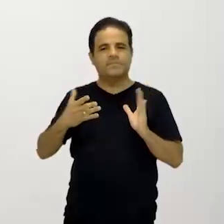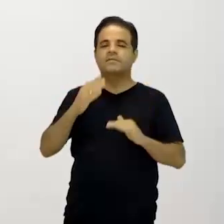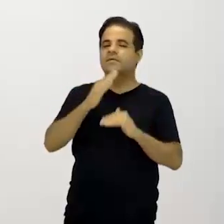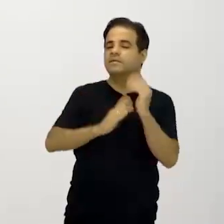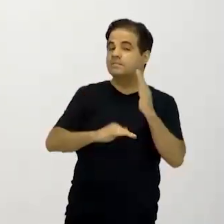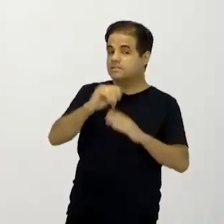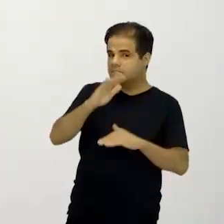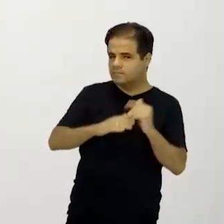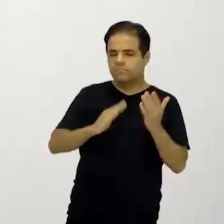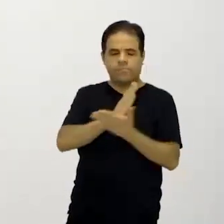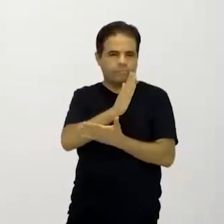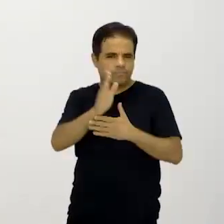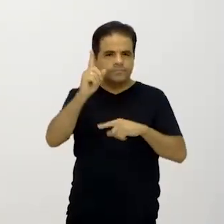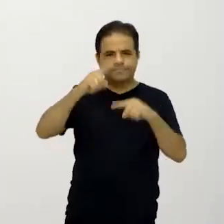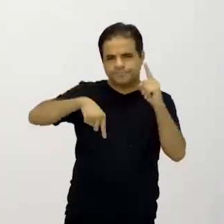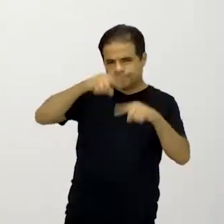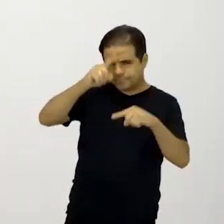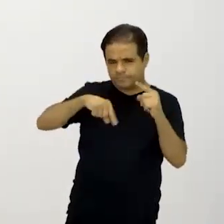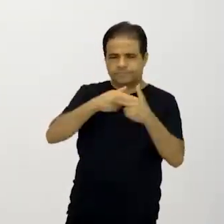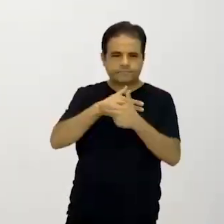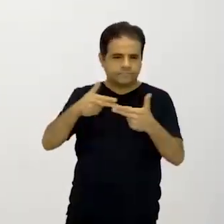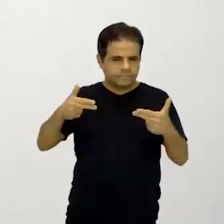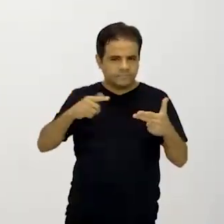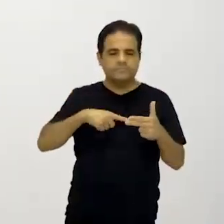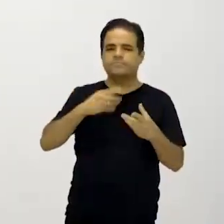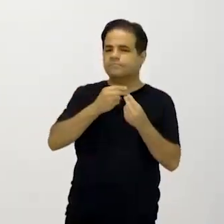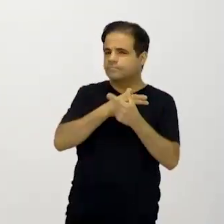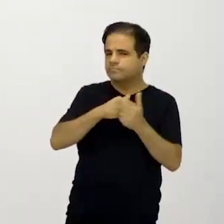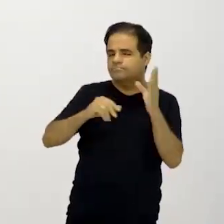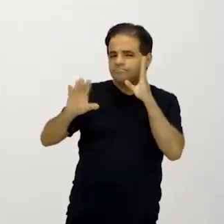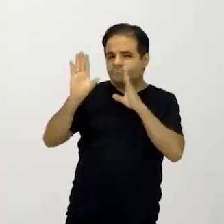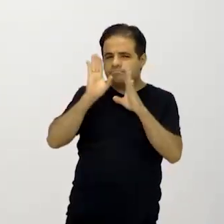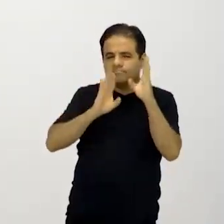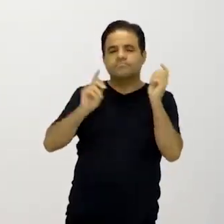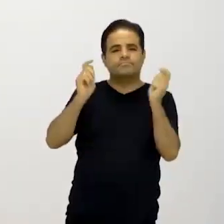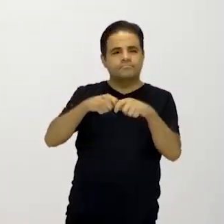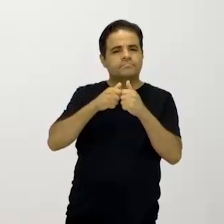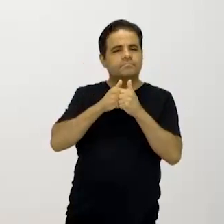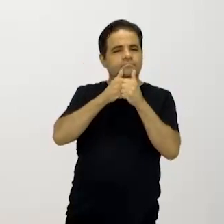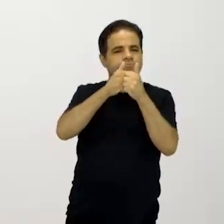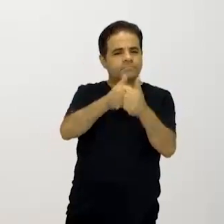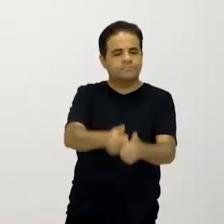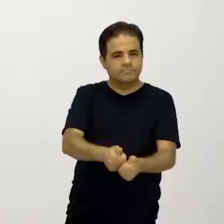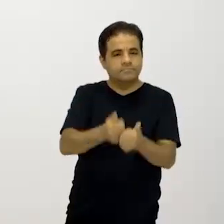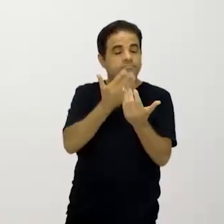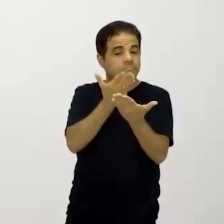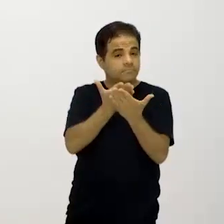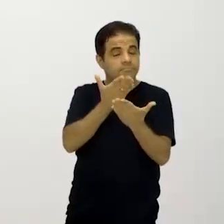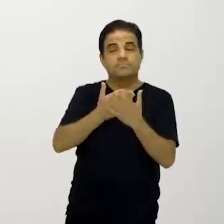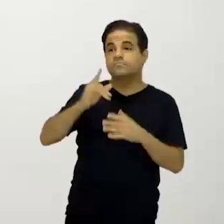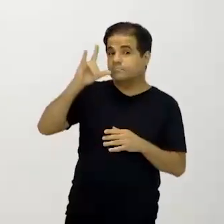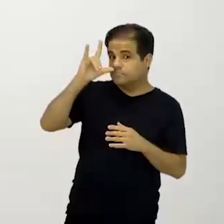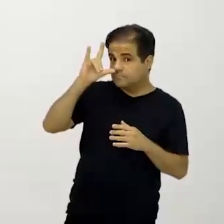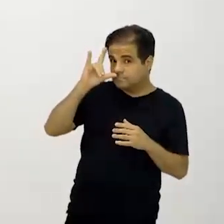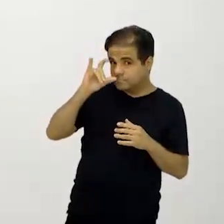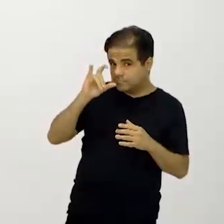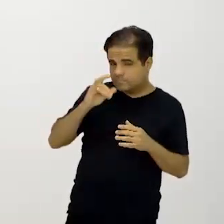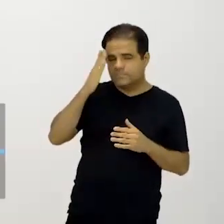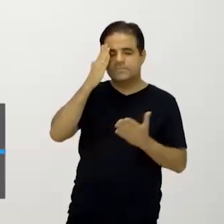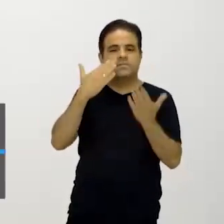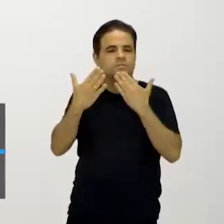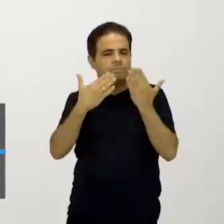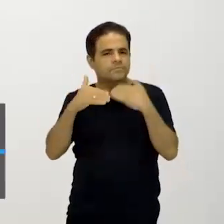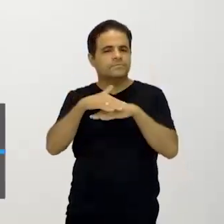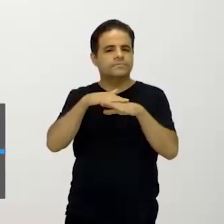separem o material, acompanhem com a gente que tem muita coisa bacana. Vocês também podem acompanhar as nossas aulas lá pelo nosso Instagram, né? Saber, conversar com a